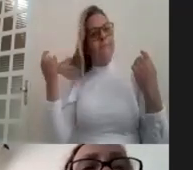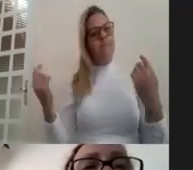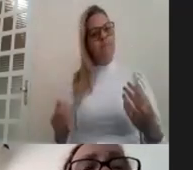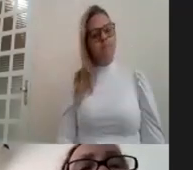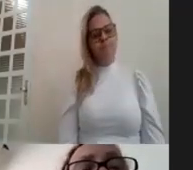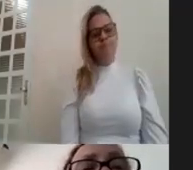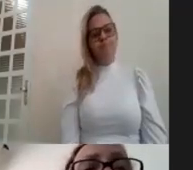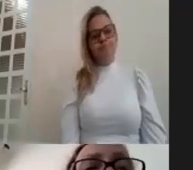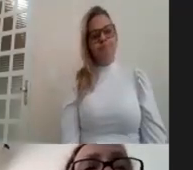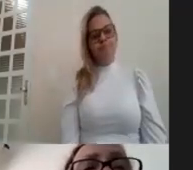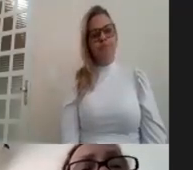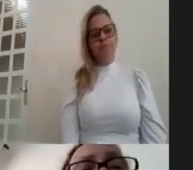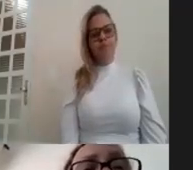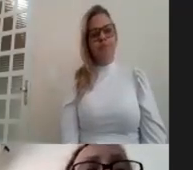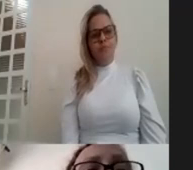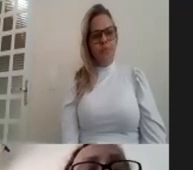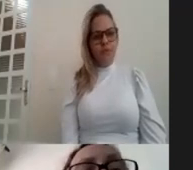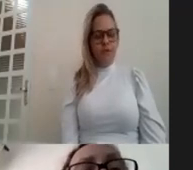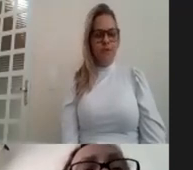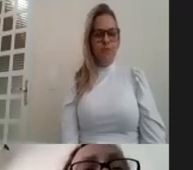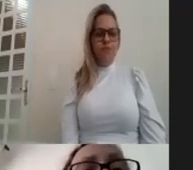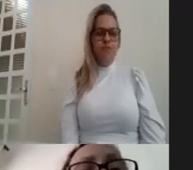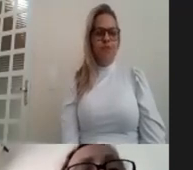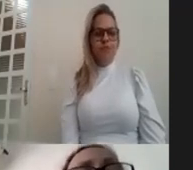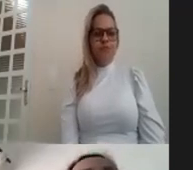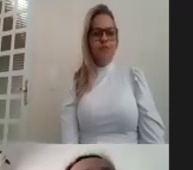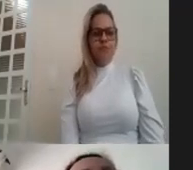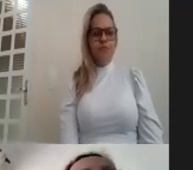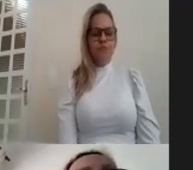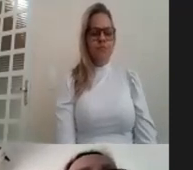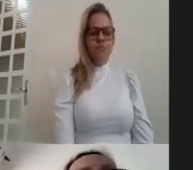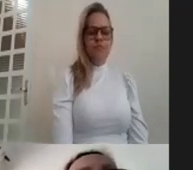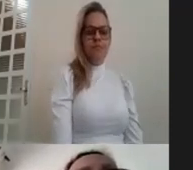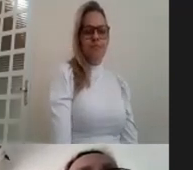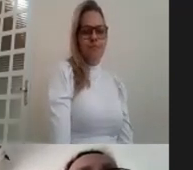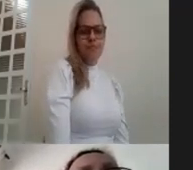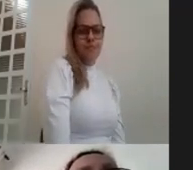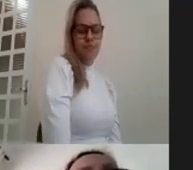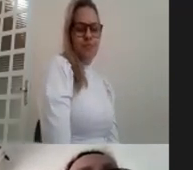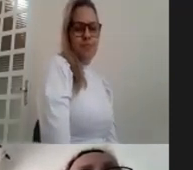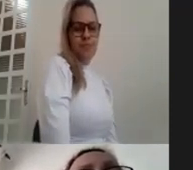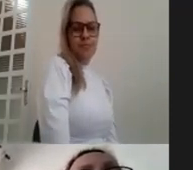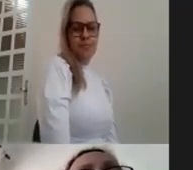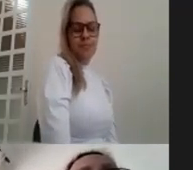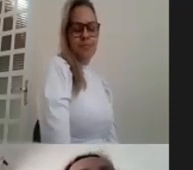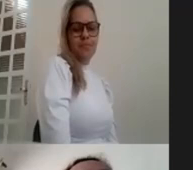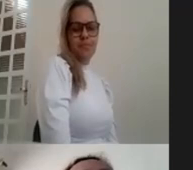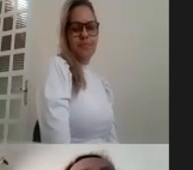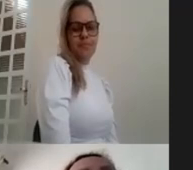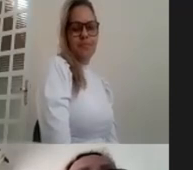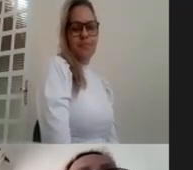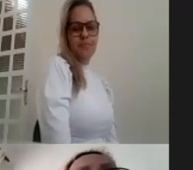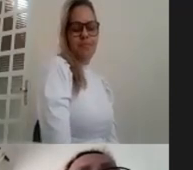Legal. Seria isso. Deixava isso para você. Próximo, a gente conversa mais. Maravilha. Eu, professor, eu só vou dar mais